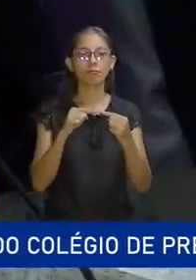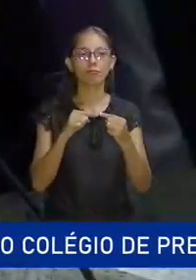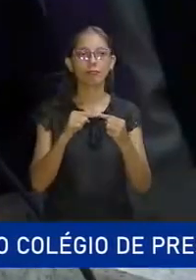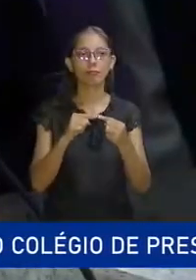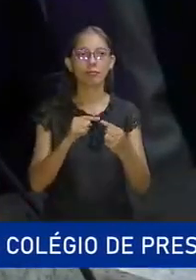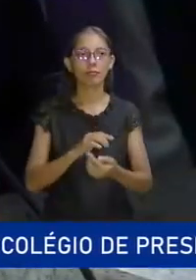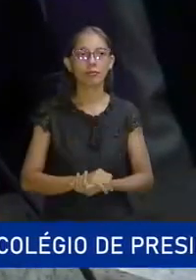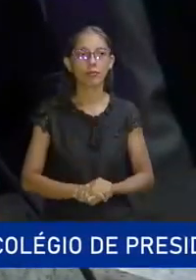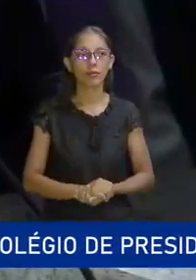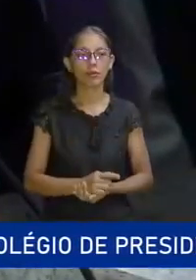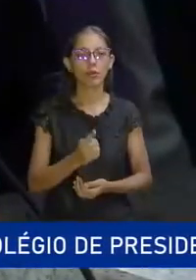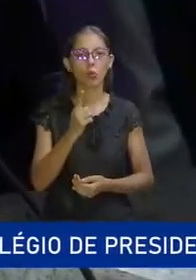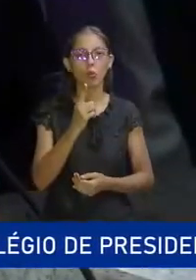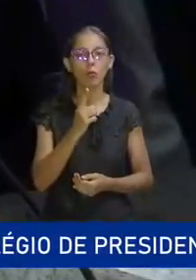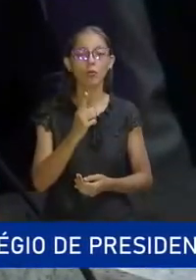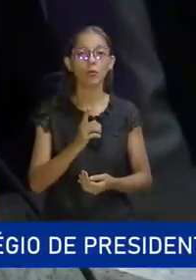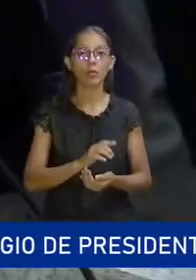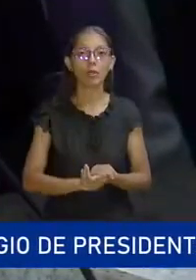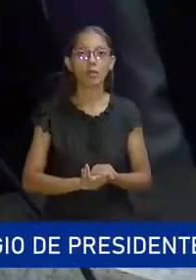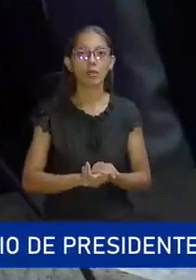fazer eleições seguras,